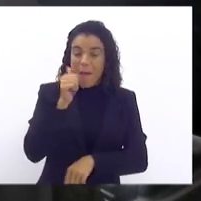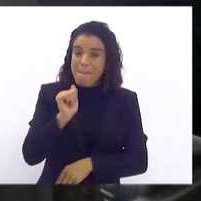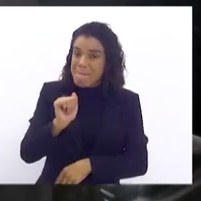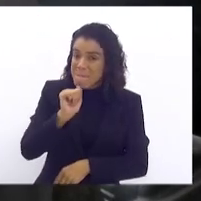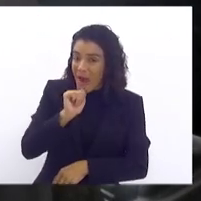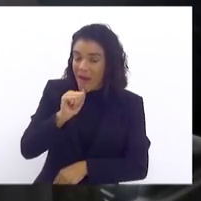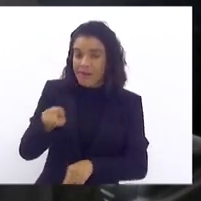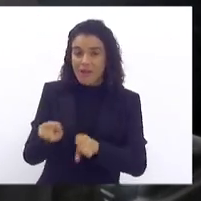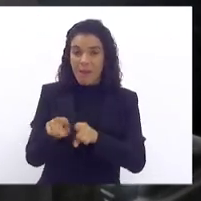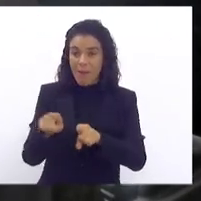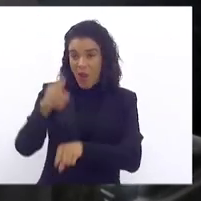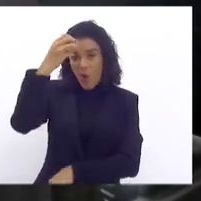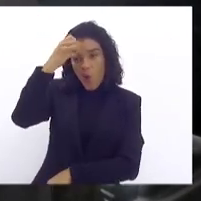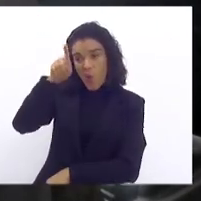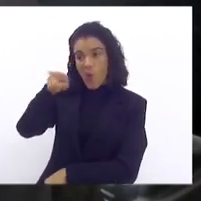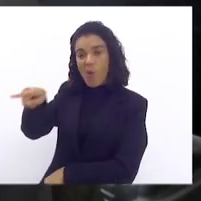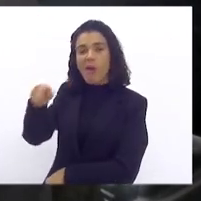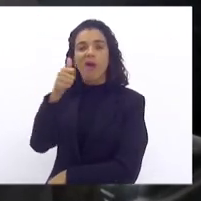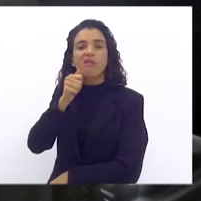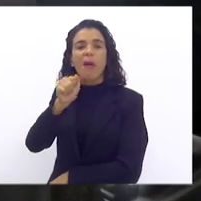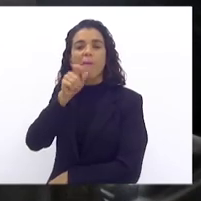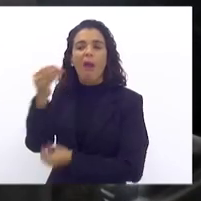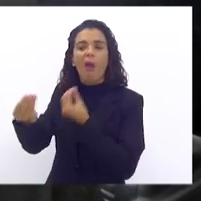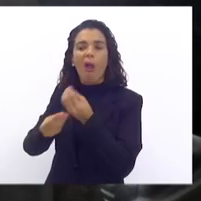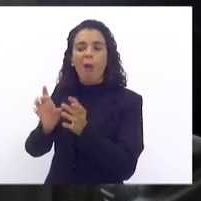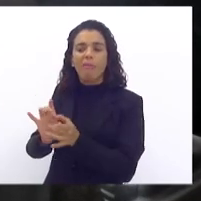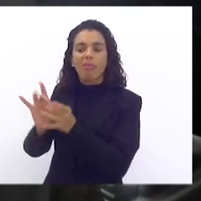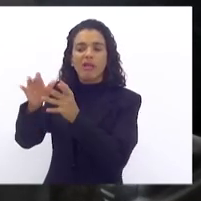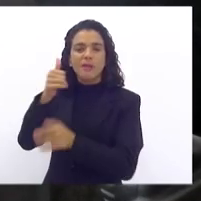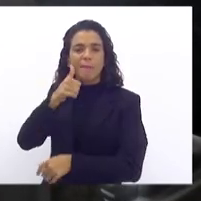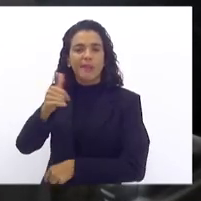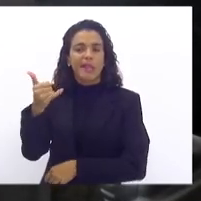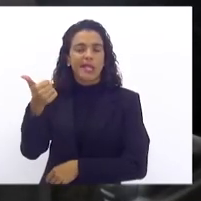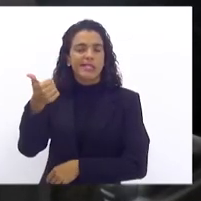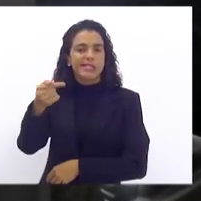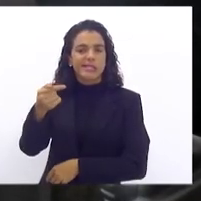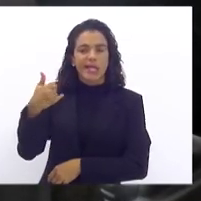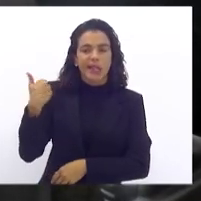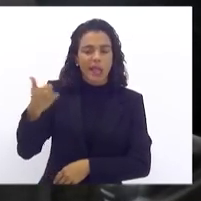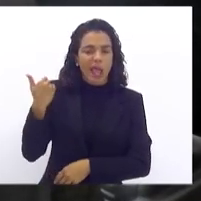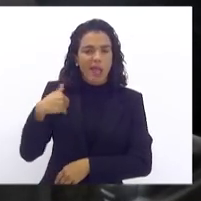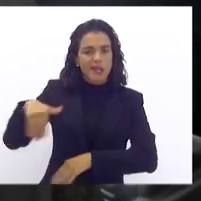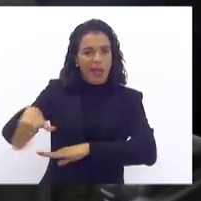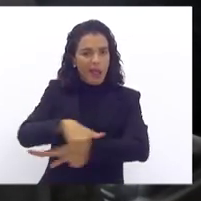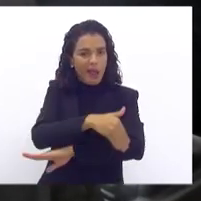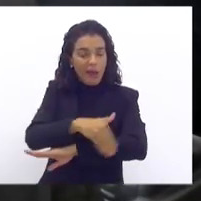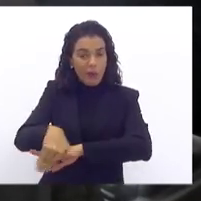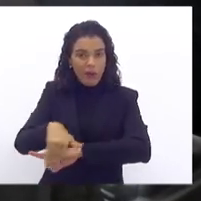dela, por ela ter sido estuprada. Como que deixa uma menina de 17 anos essa hora na rua? Quer dizer, ninguém se